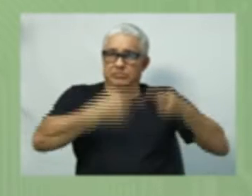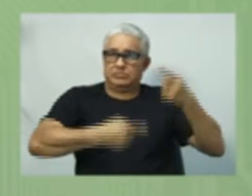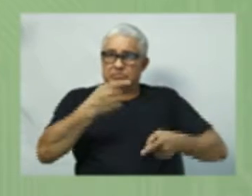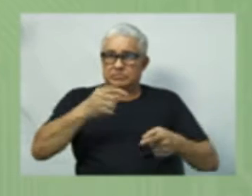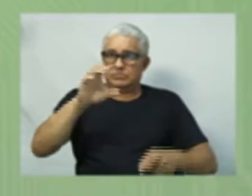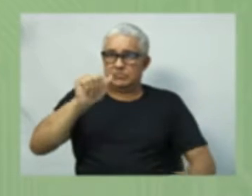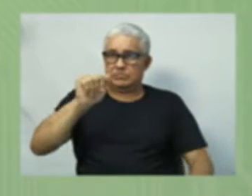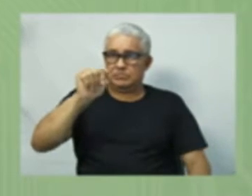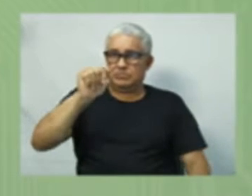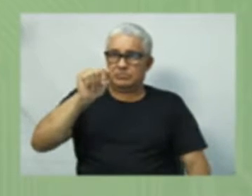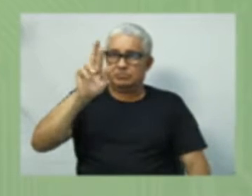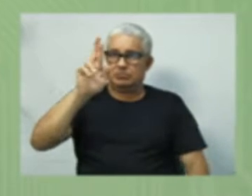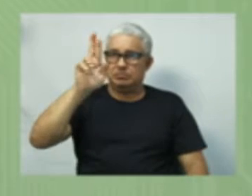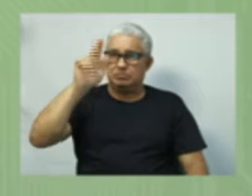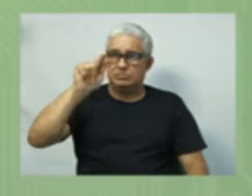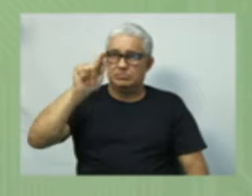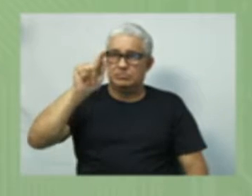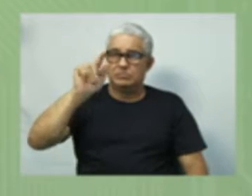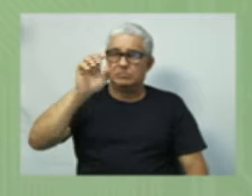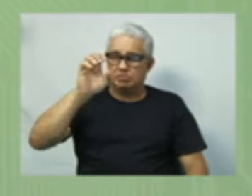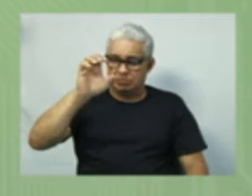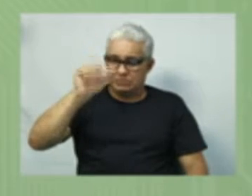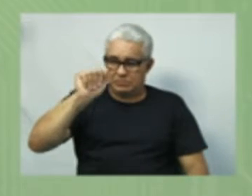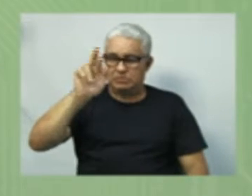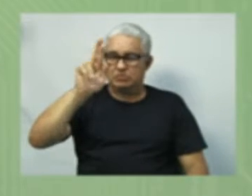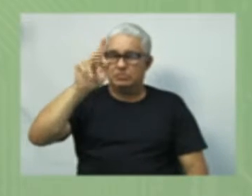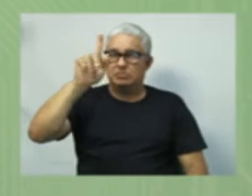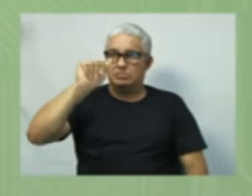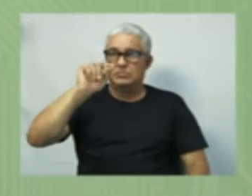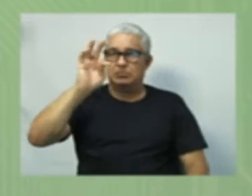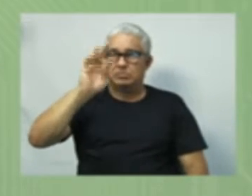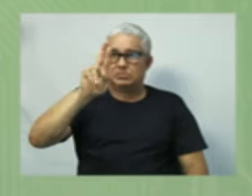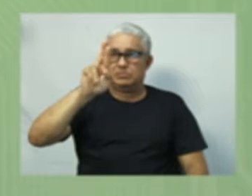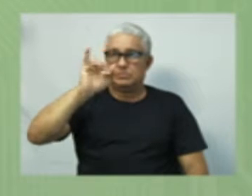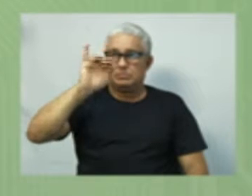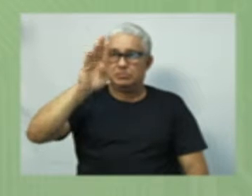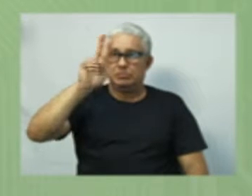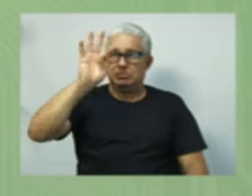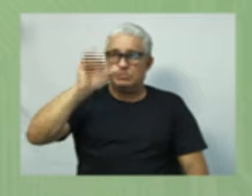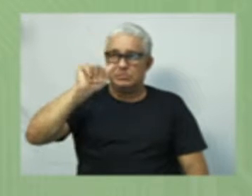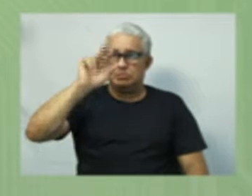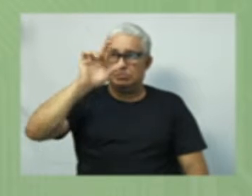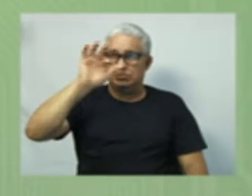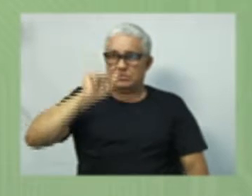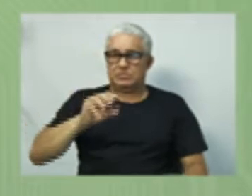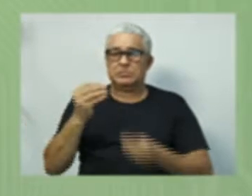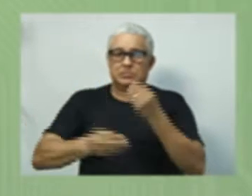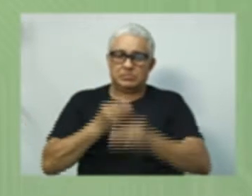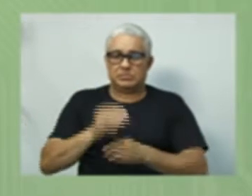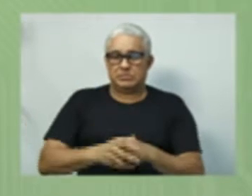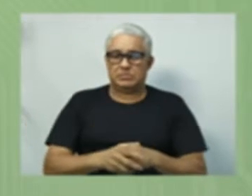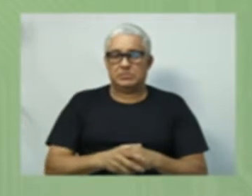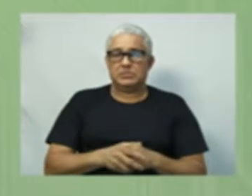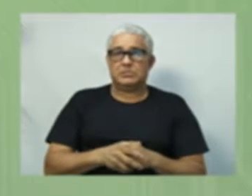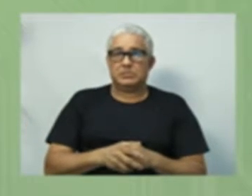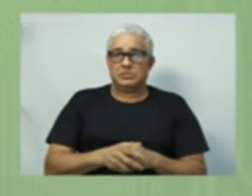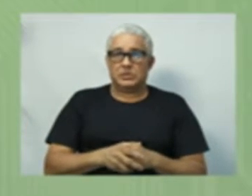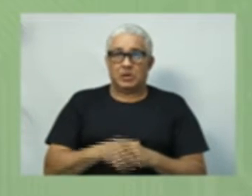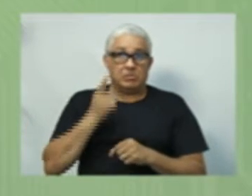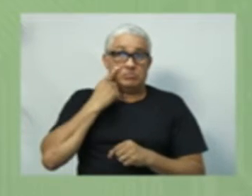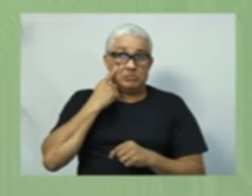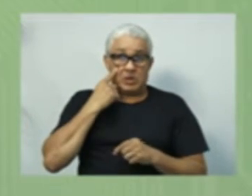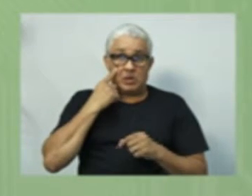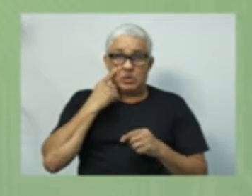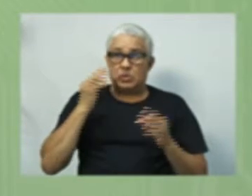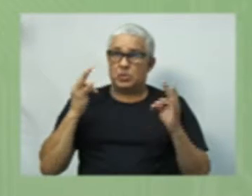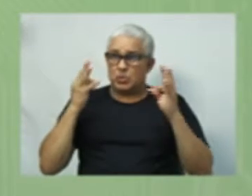deles? Em função da necessidade de arrecadação para pagar todos aqueles custos que nós vimos anteriores,